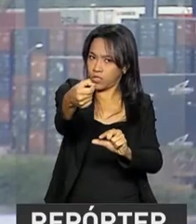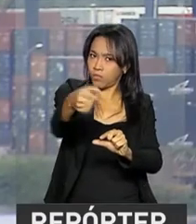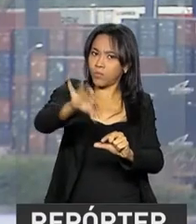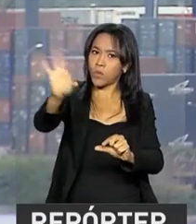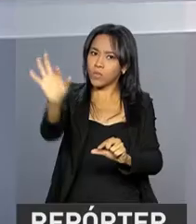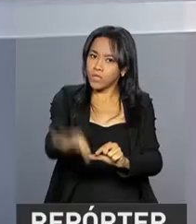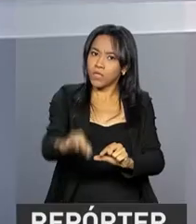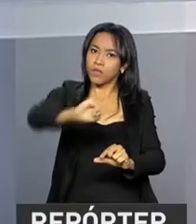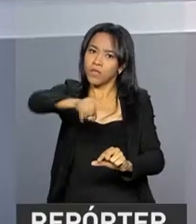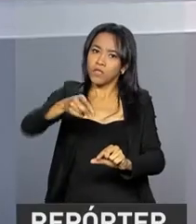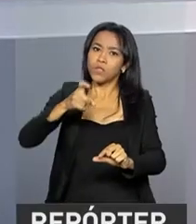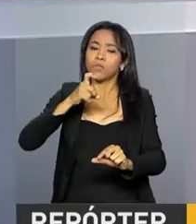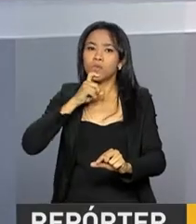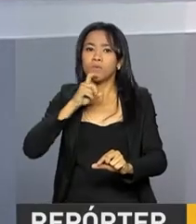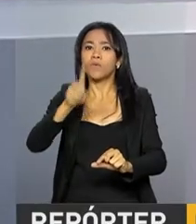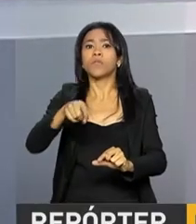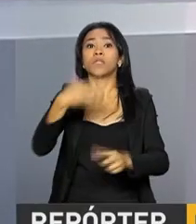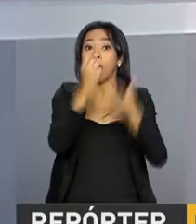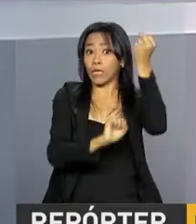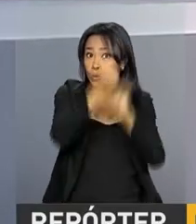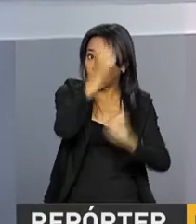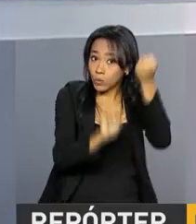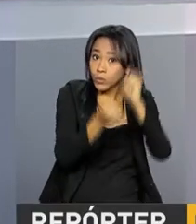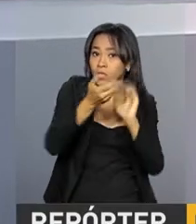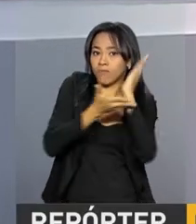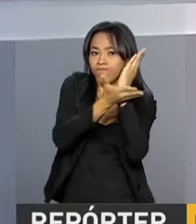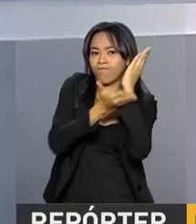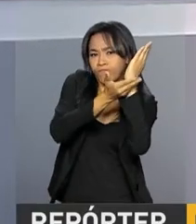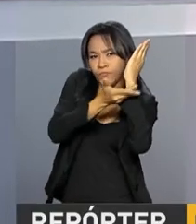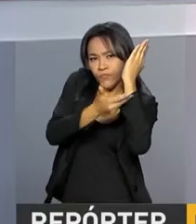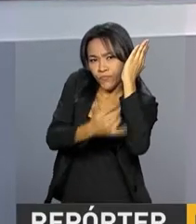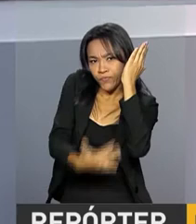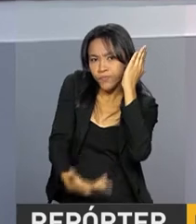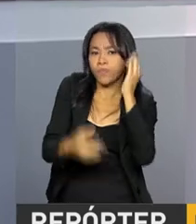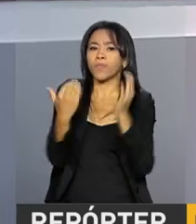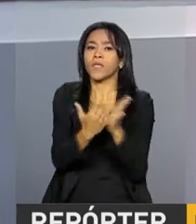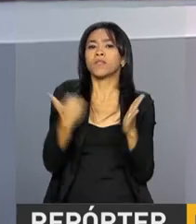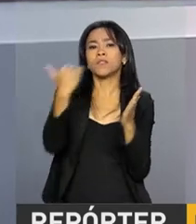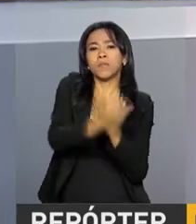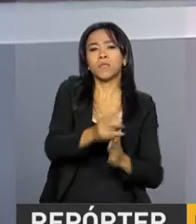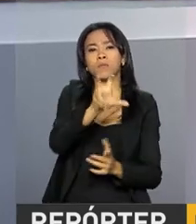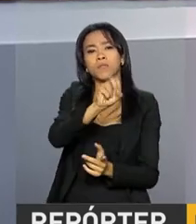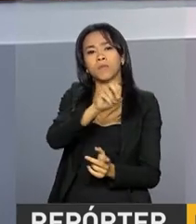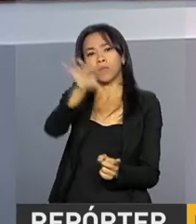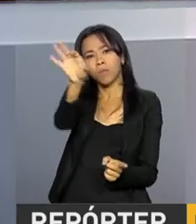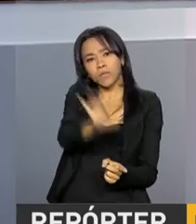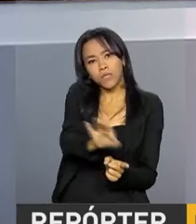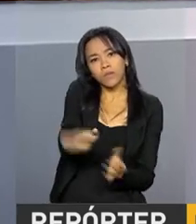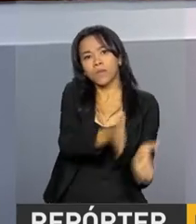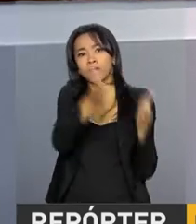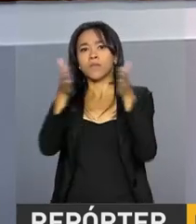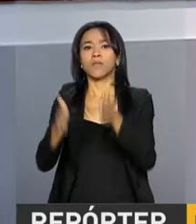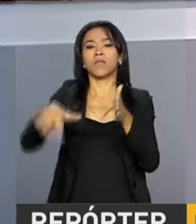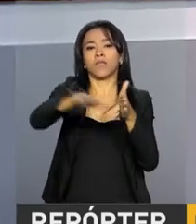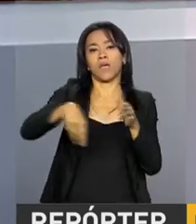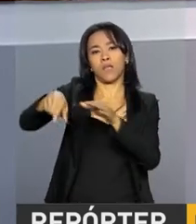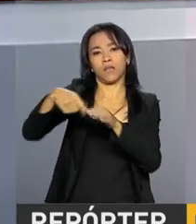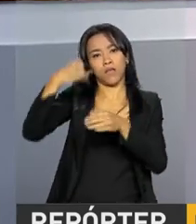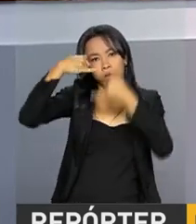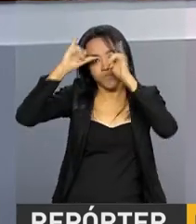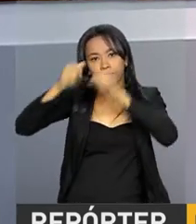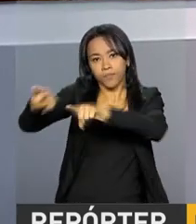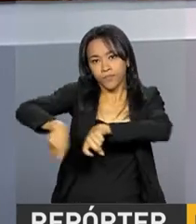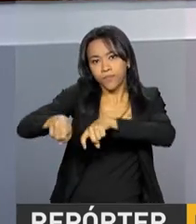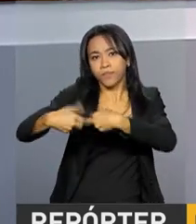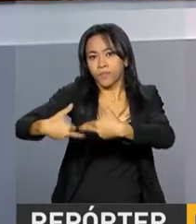destaques ficaram com a indústria extrativa com crescimento de aproximadamente 50% e o setor agropecuário com